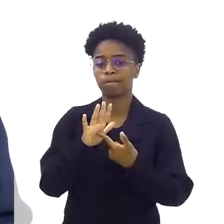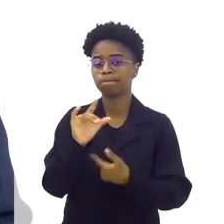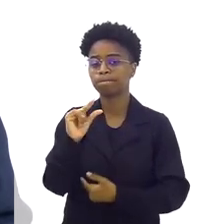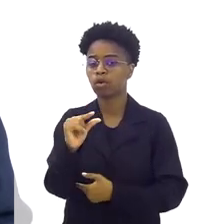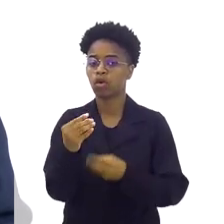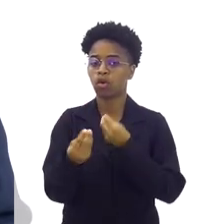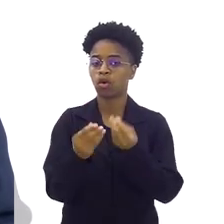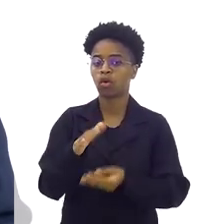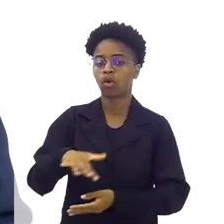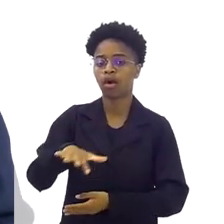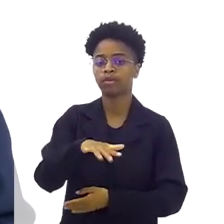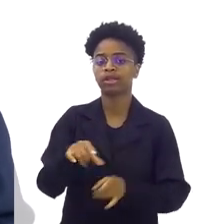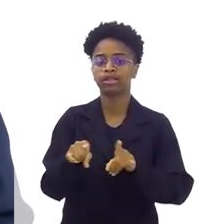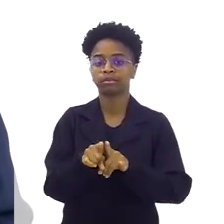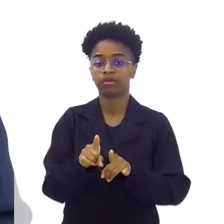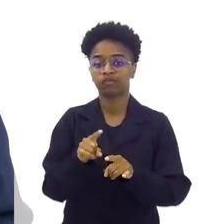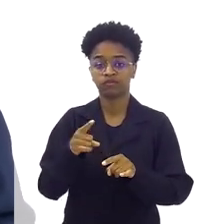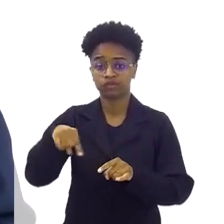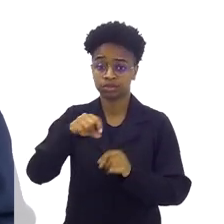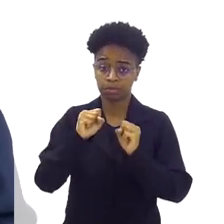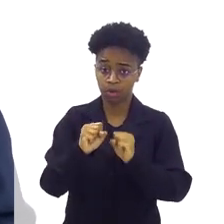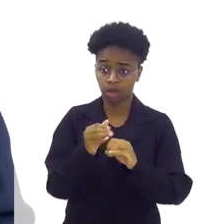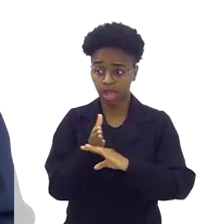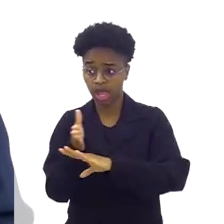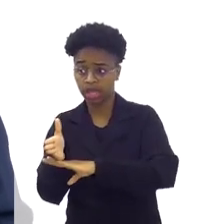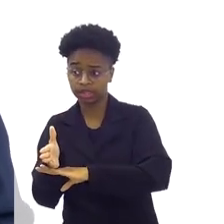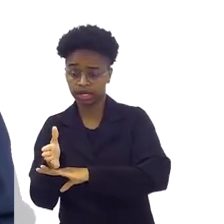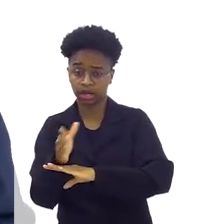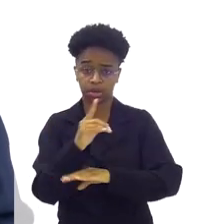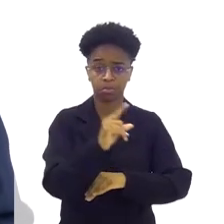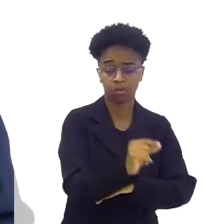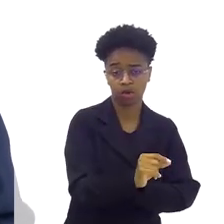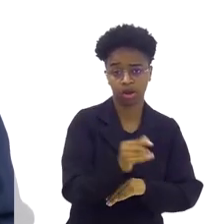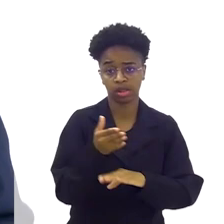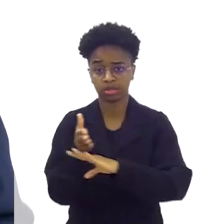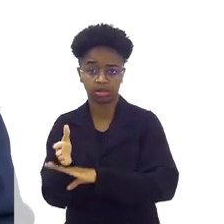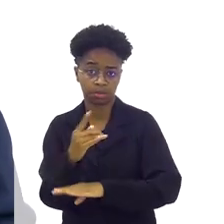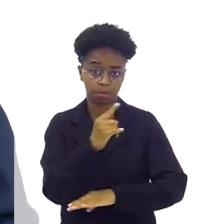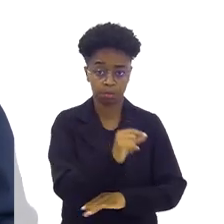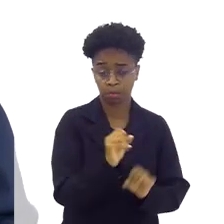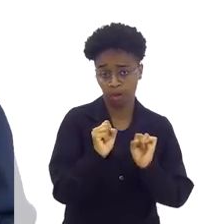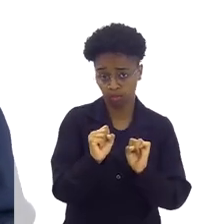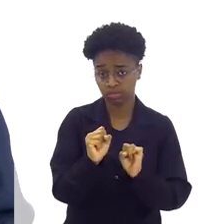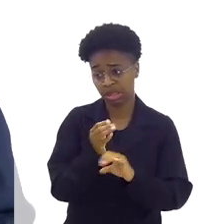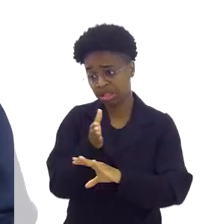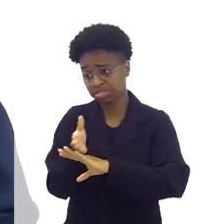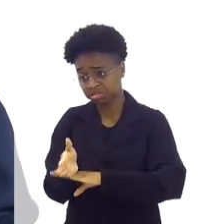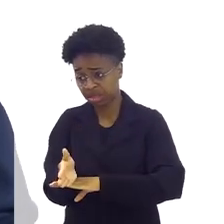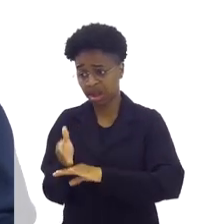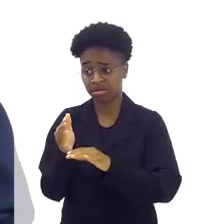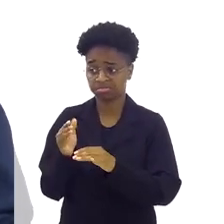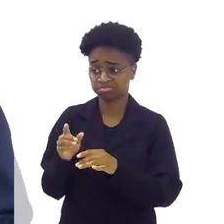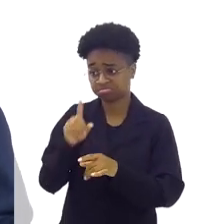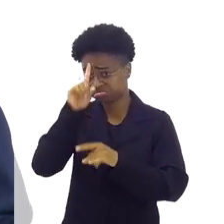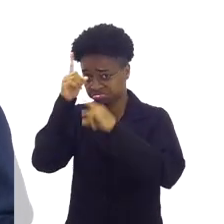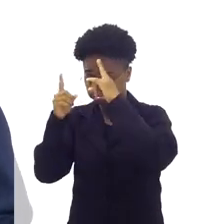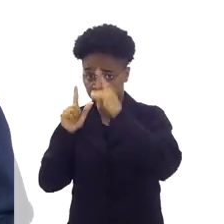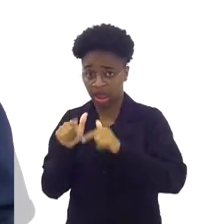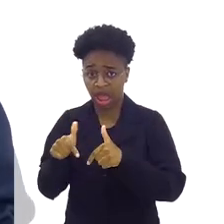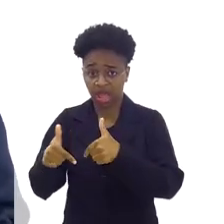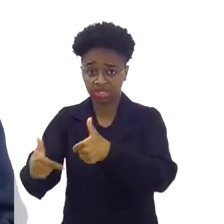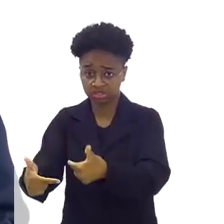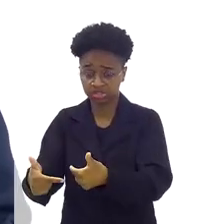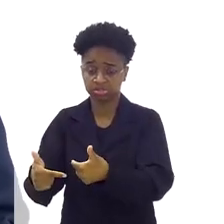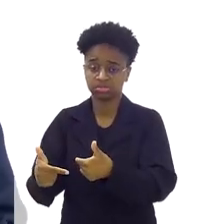traz um pouco esse lugar. Então, você entra nele e você sai dele. Existe essa relação de você poder entrar ali, fazer o que você bem